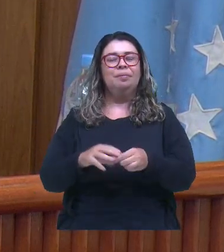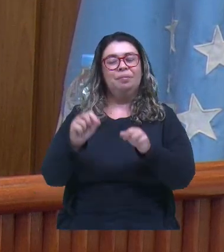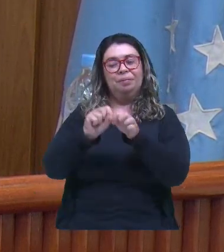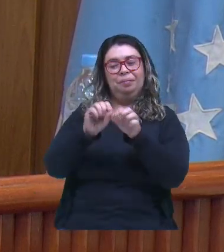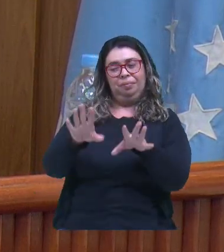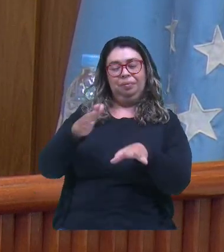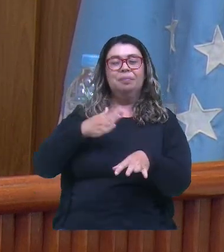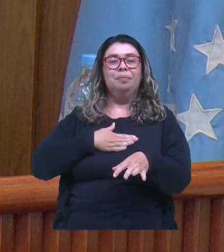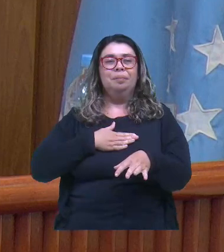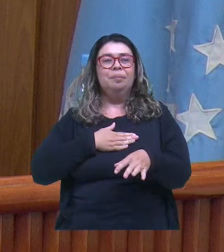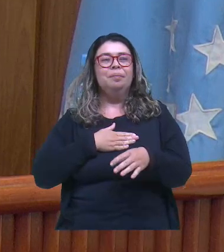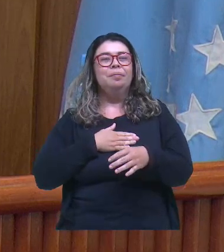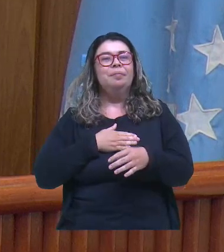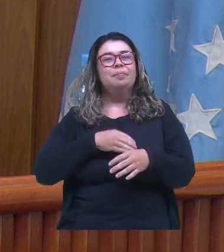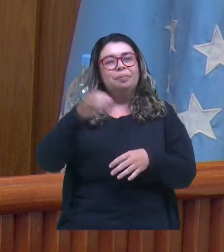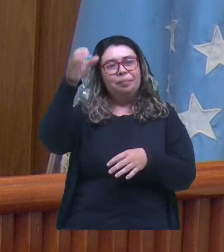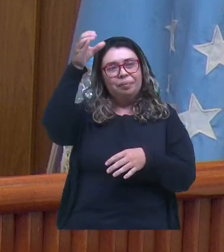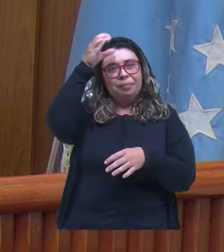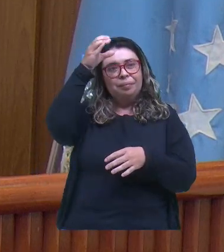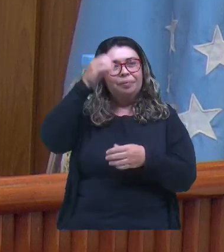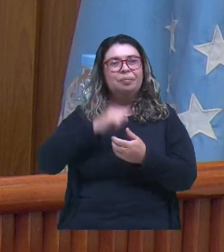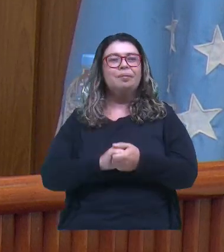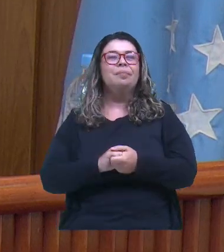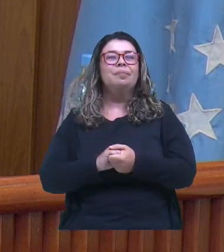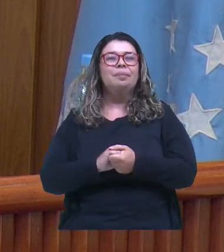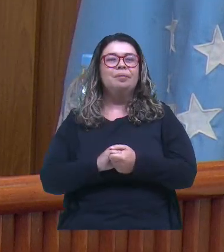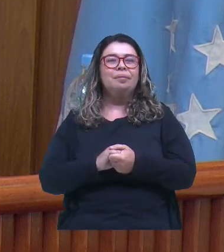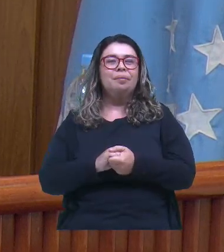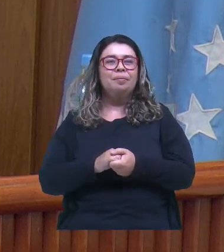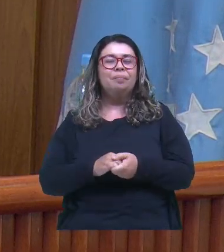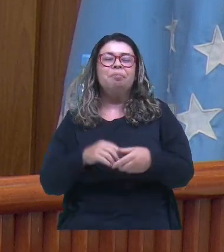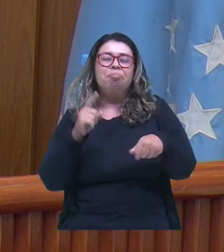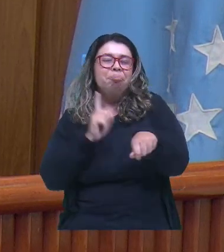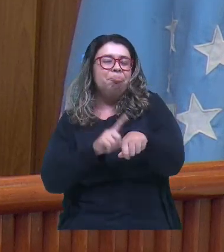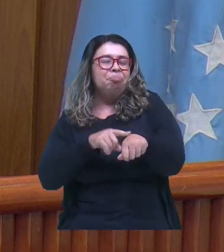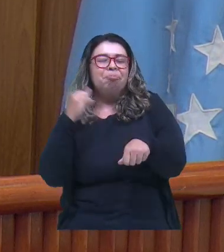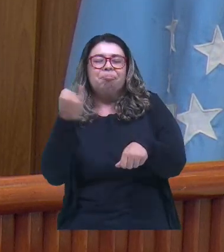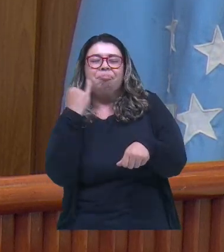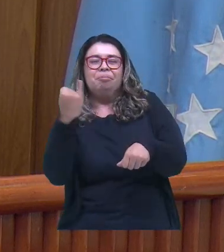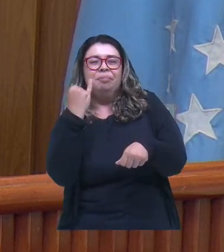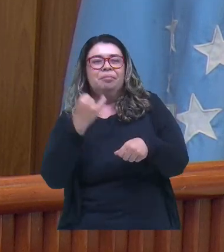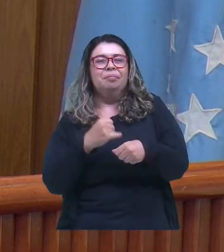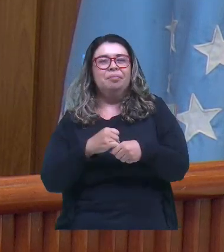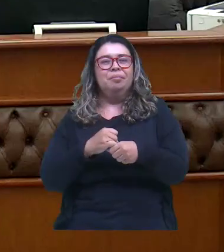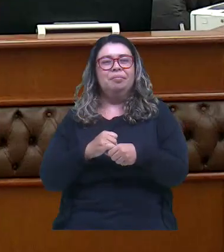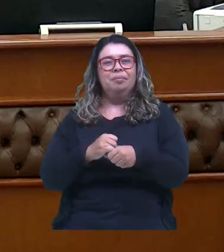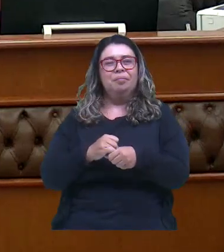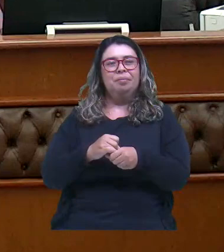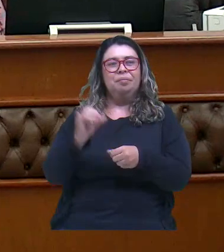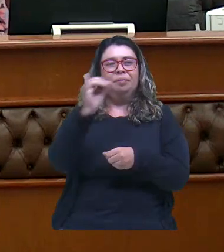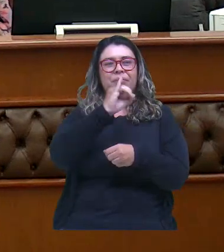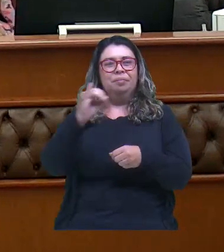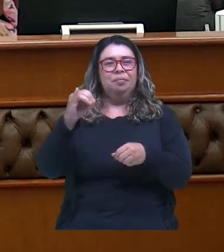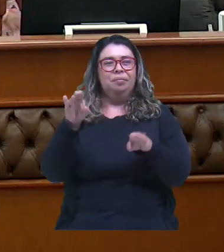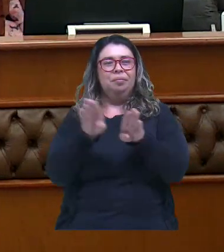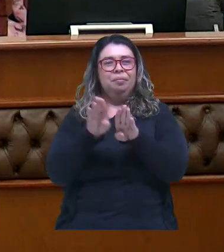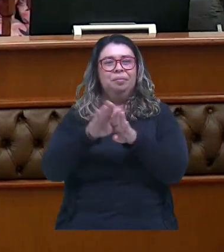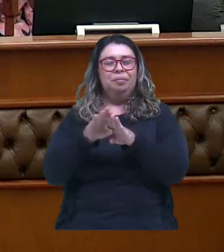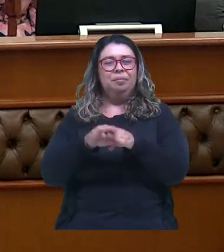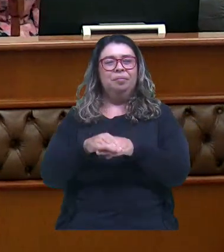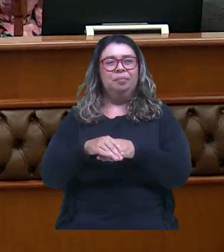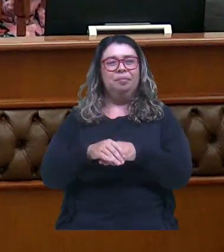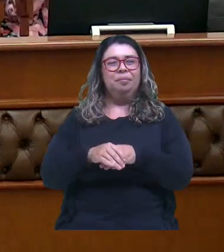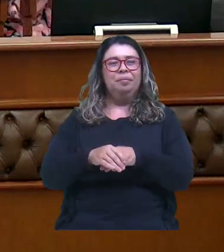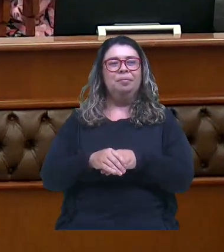mim é um orgulho imenso estar aqui. É um momento ímpar. Cumprimento também o comandante da primeira companhia, Capitão